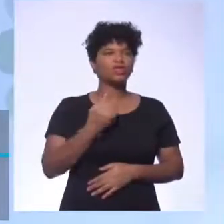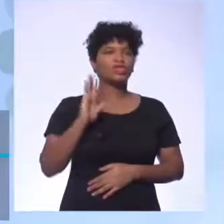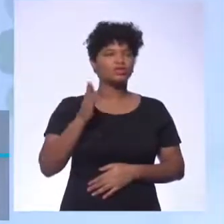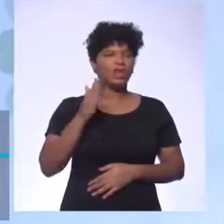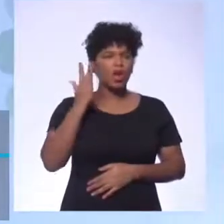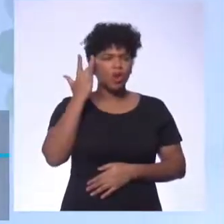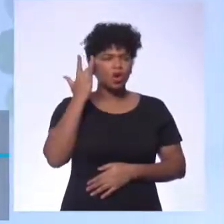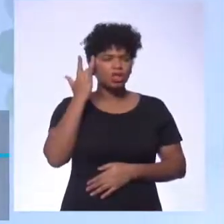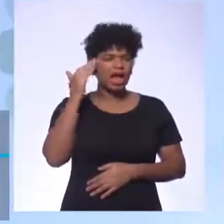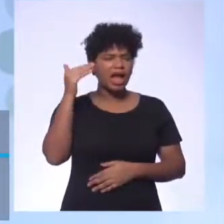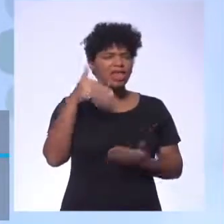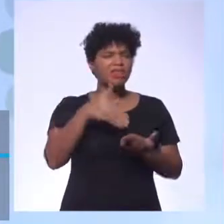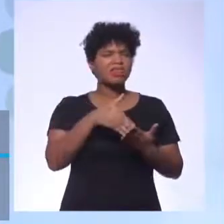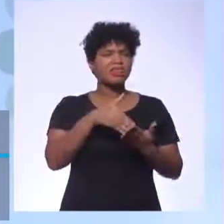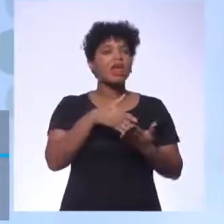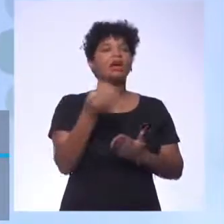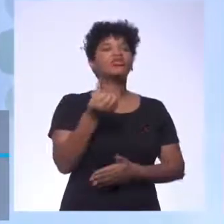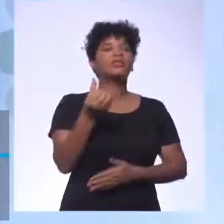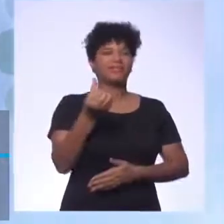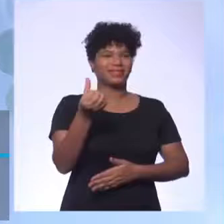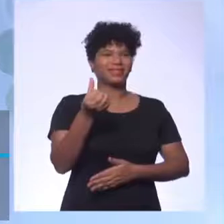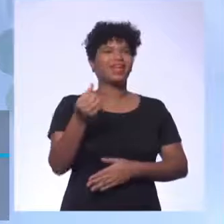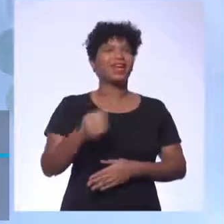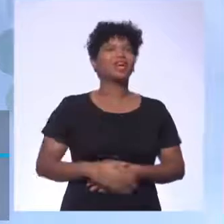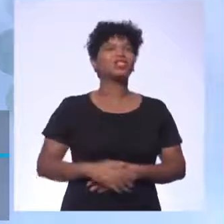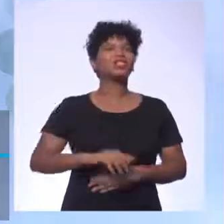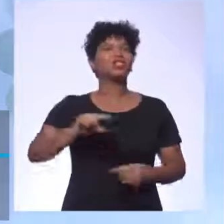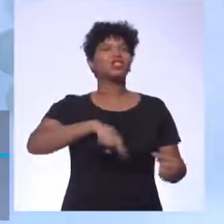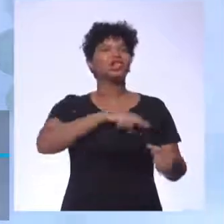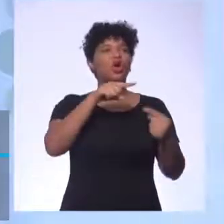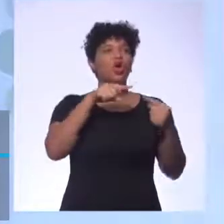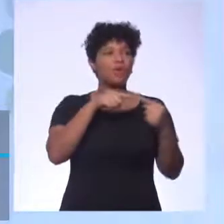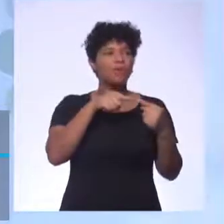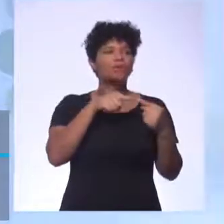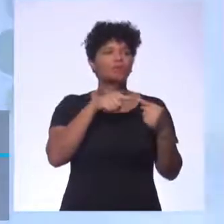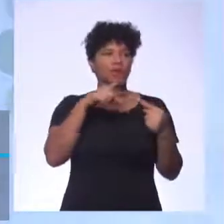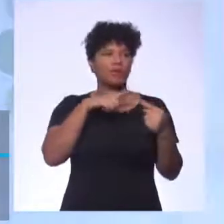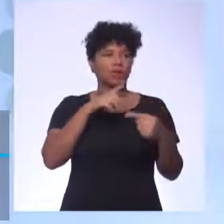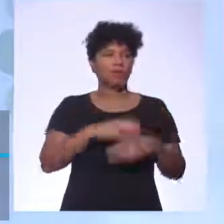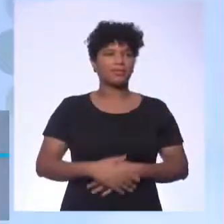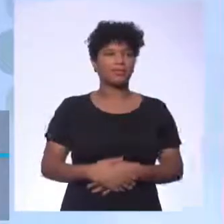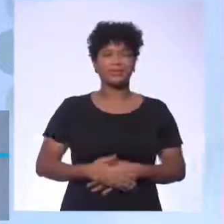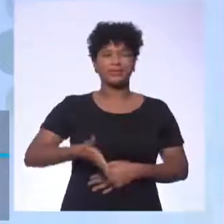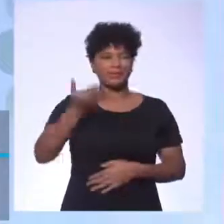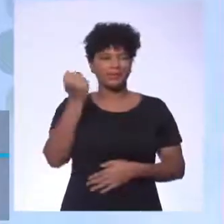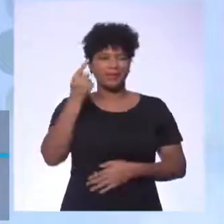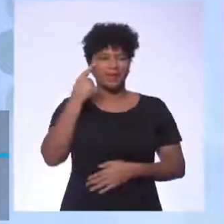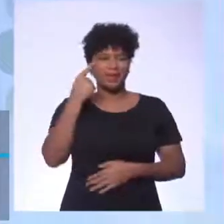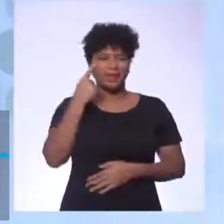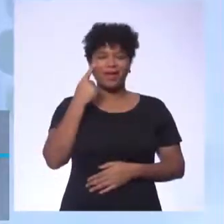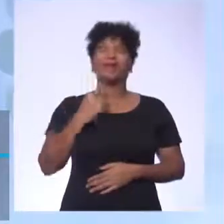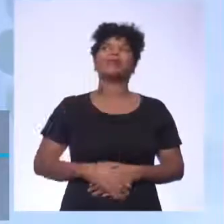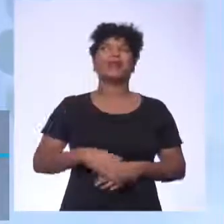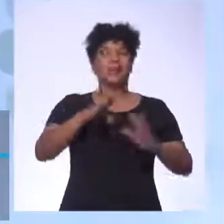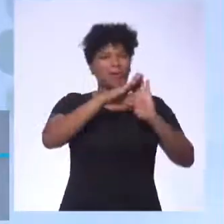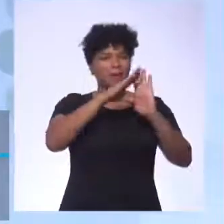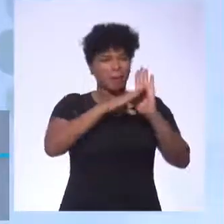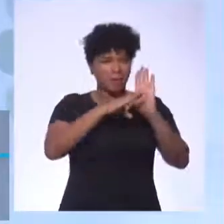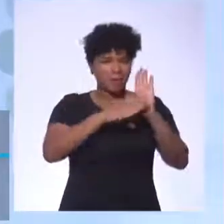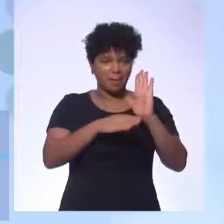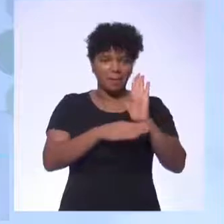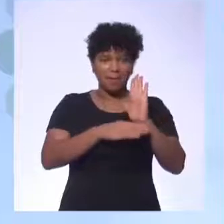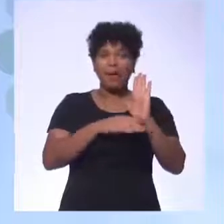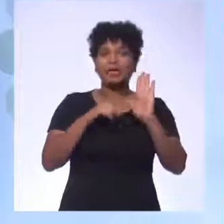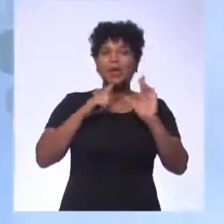sexto, Objetivo de Desenvolvimento Sustentável. Mas vamos ver aqui, então, vamos primeiro para aquela partezinha mais burocrática, Vamos ver qual